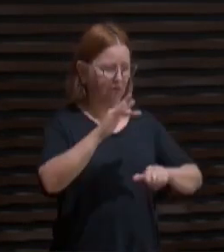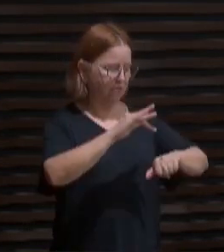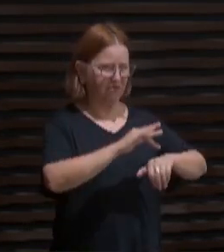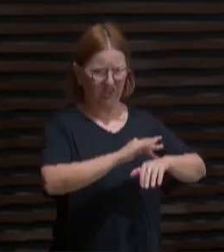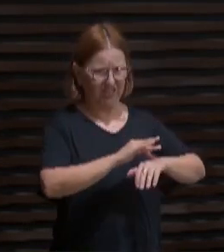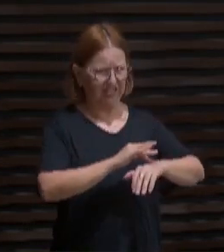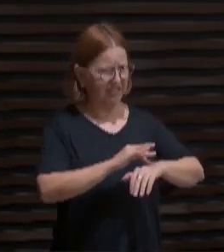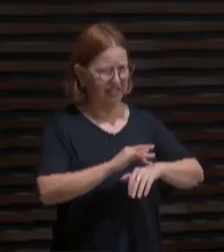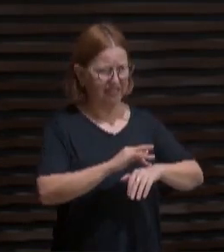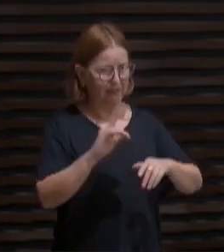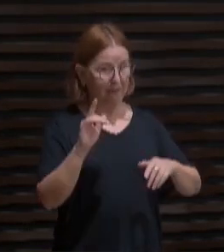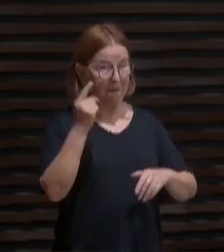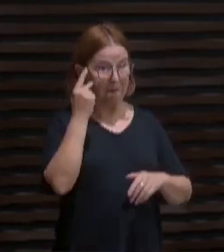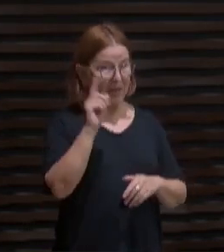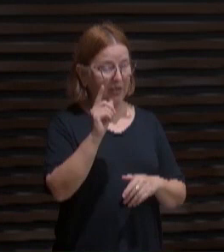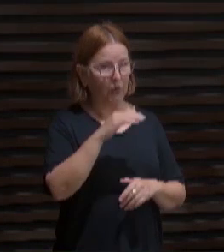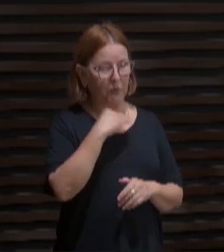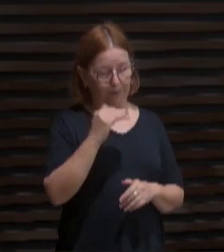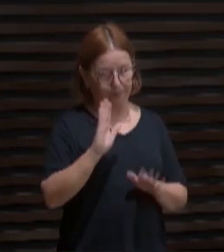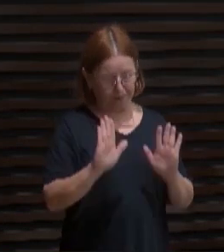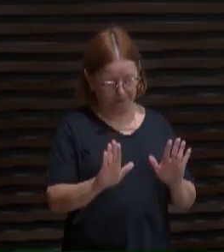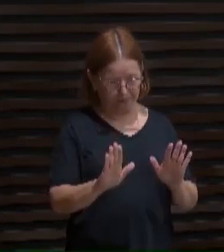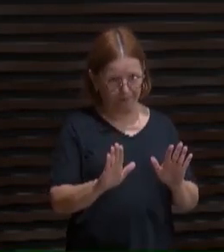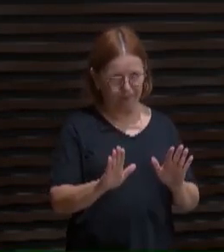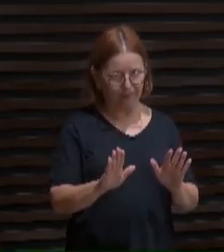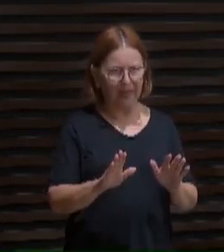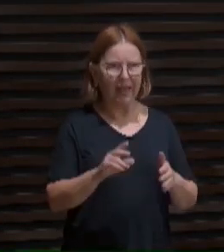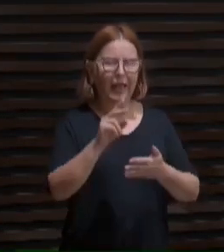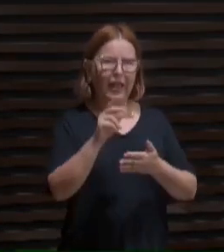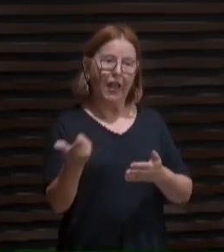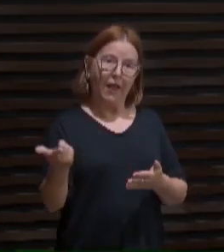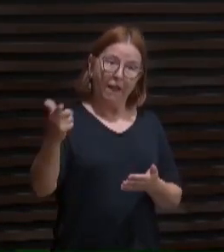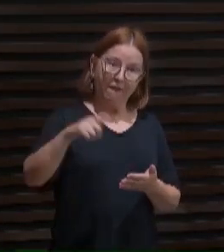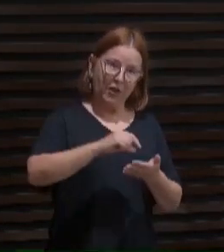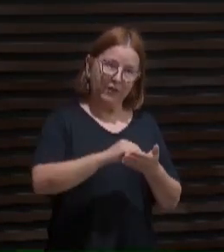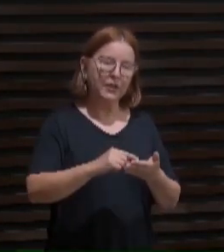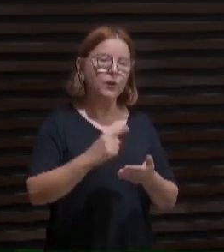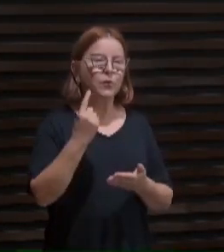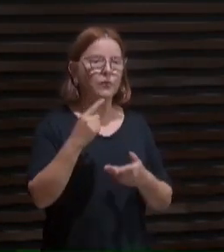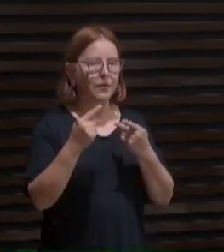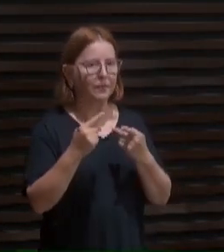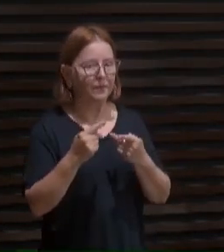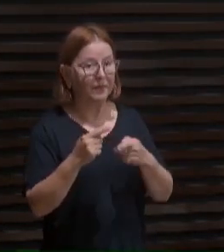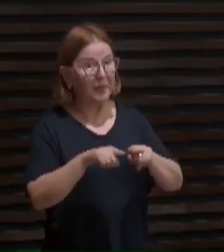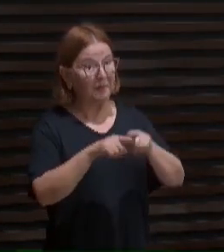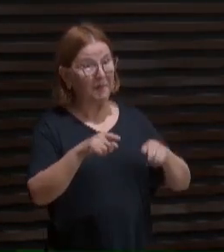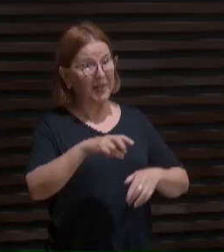tocareis nele, para que não morrais. Vamos voltar para o versículo 1. O versículo 1 diz: mas a